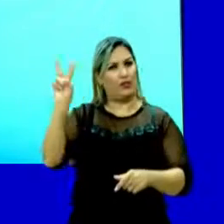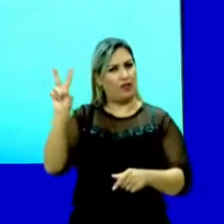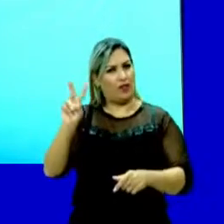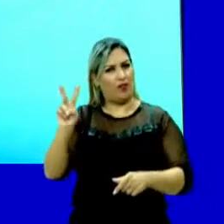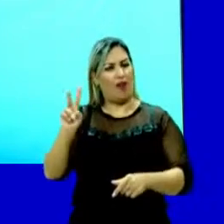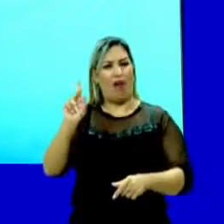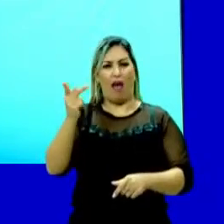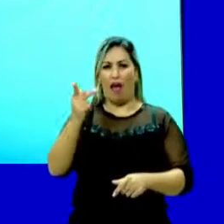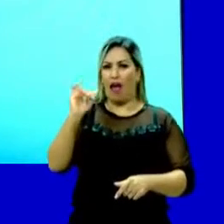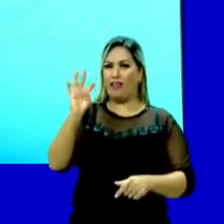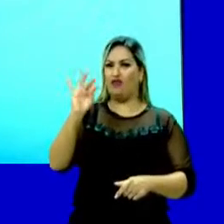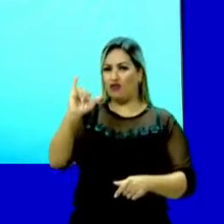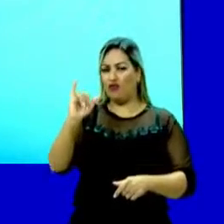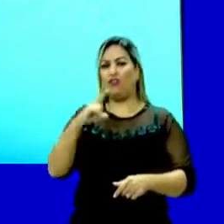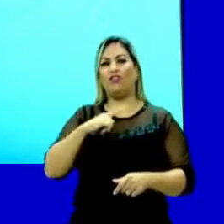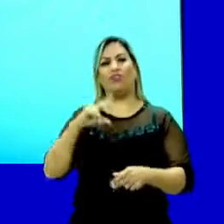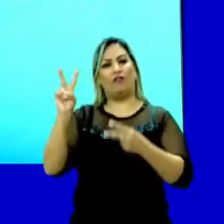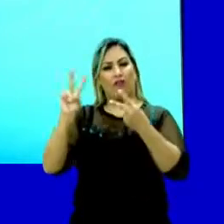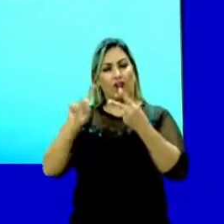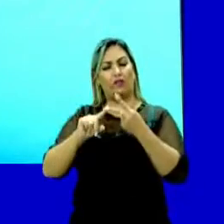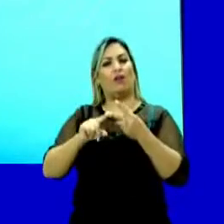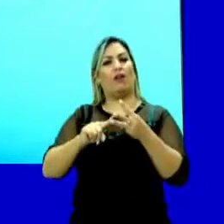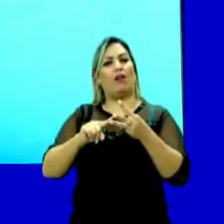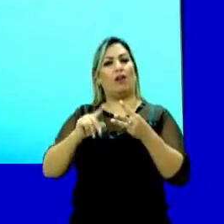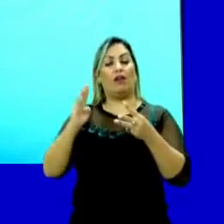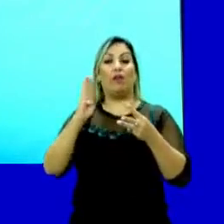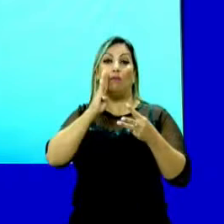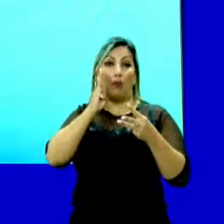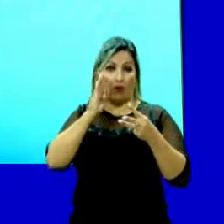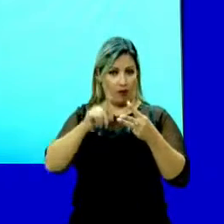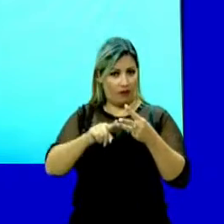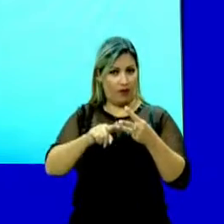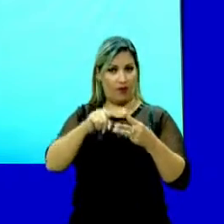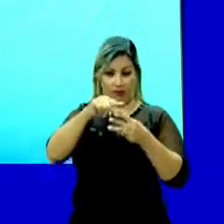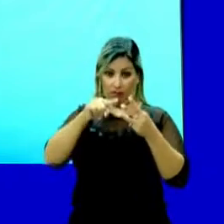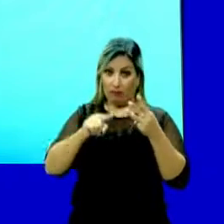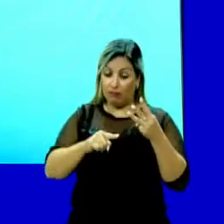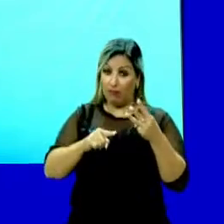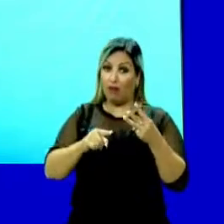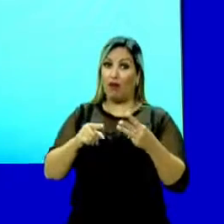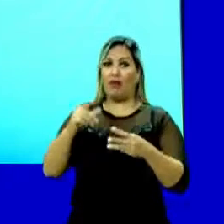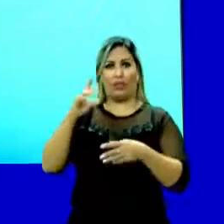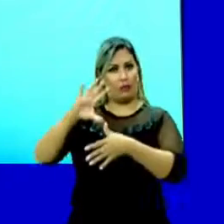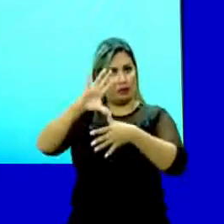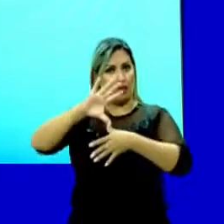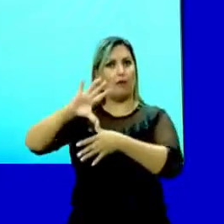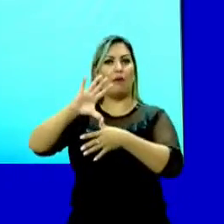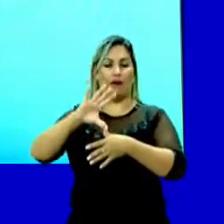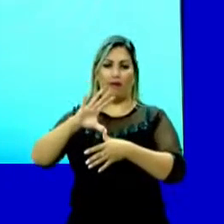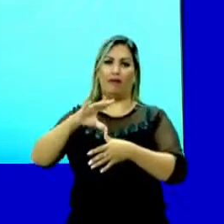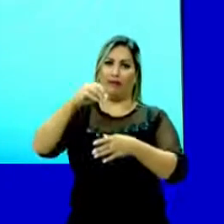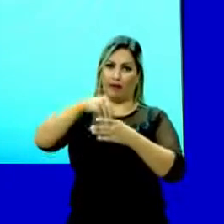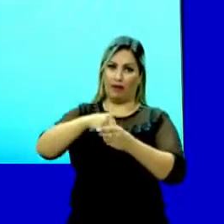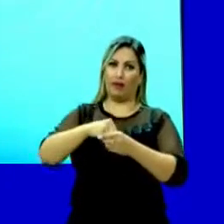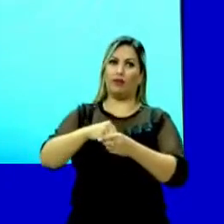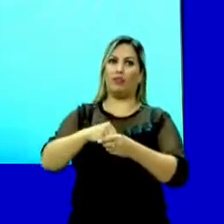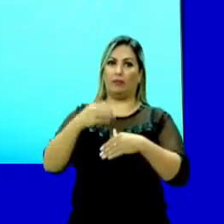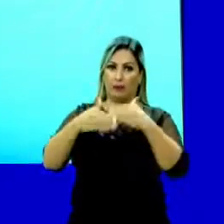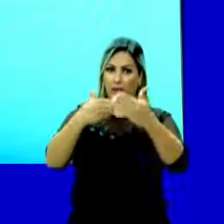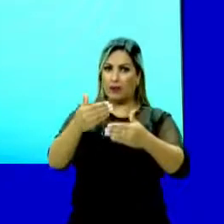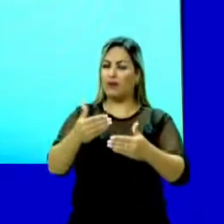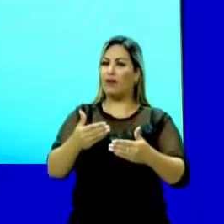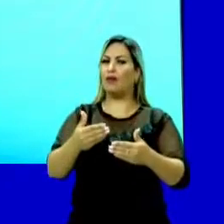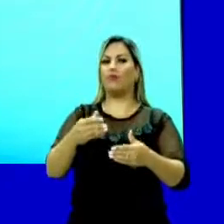da Bolívia. Então, a gente tem justamente aí a América Latina, né, fazendo parte desse processo imigratório para o território